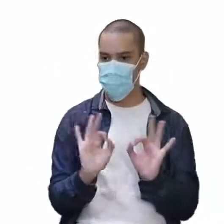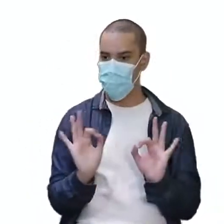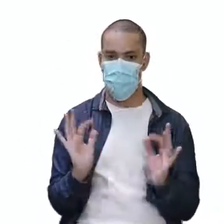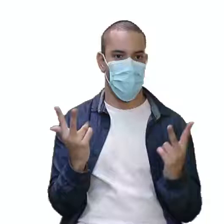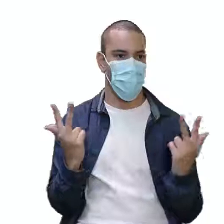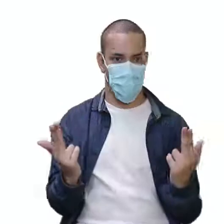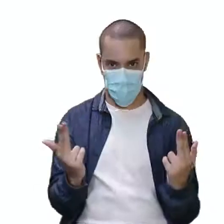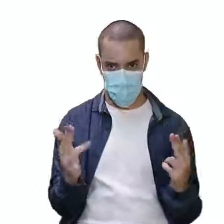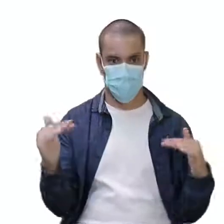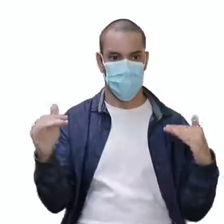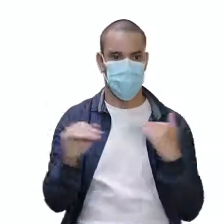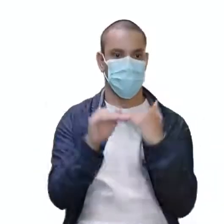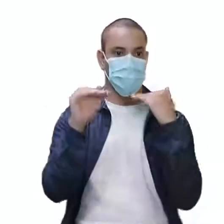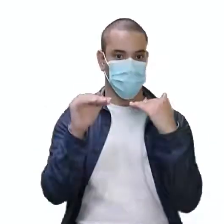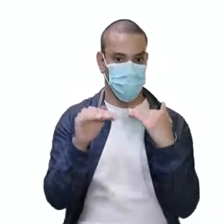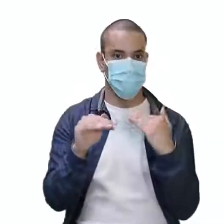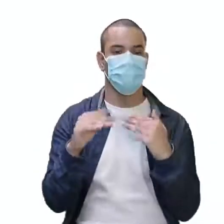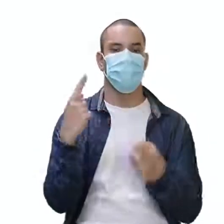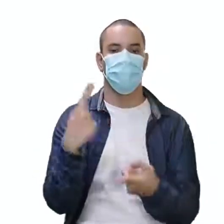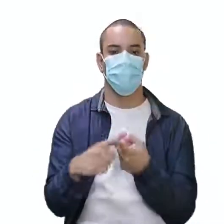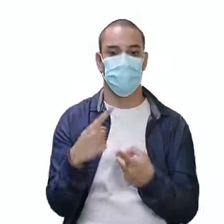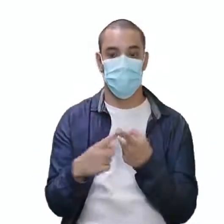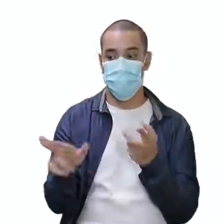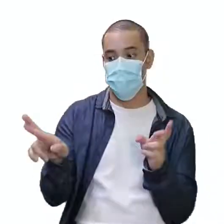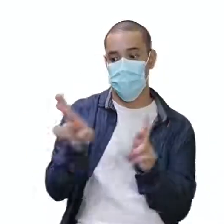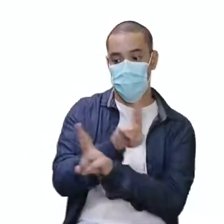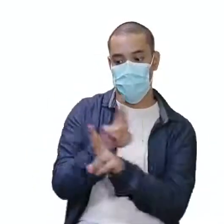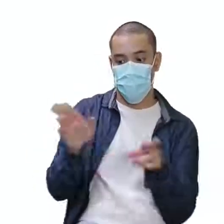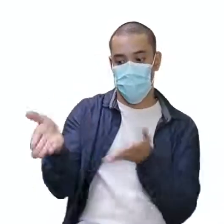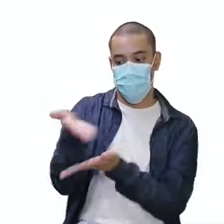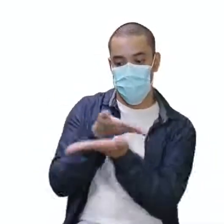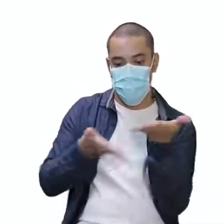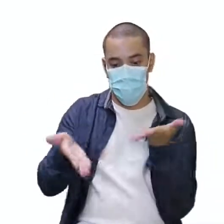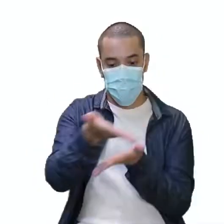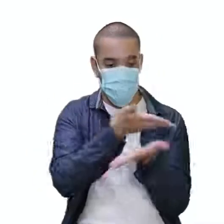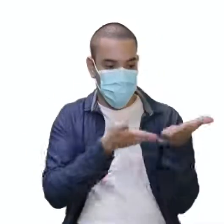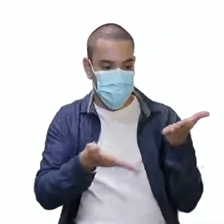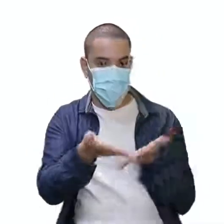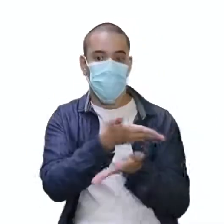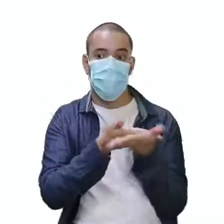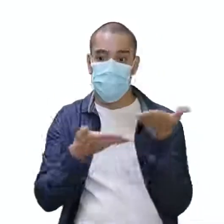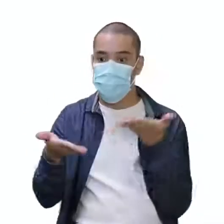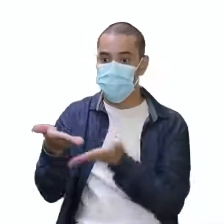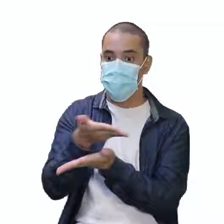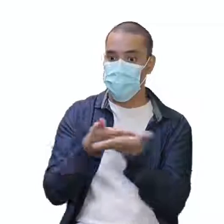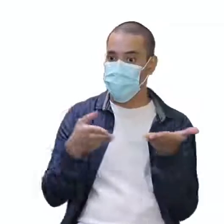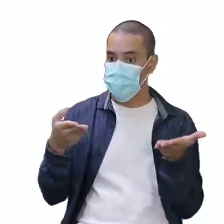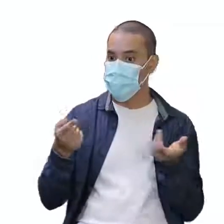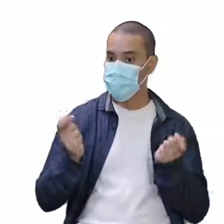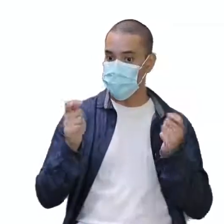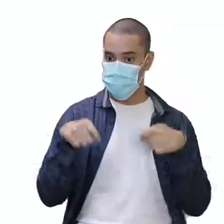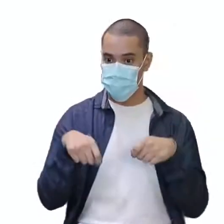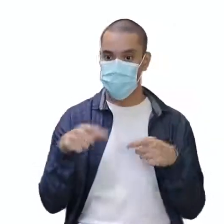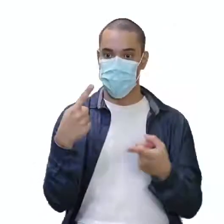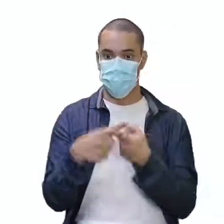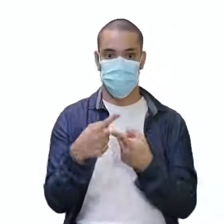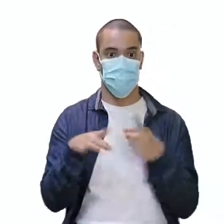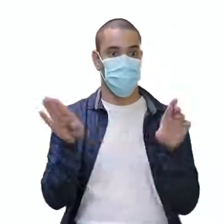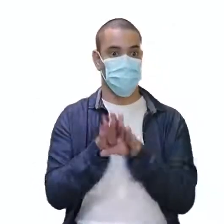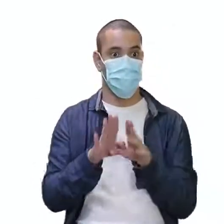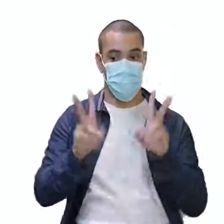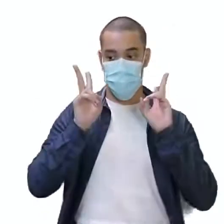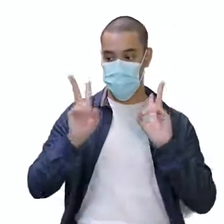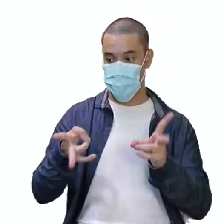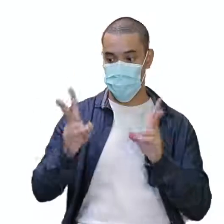consideradas, tá? Então, elas estão se relacionando, elas estão interagindo entre si, indivíduos da